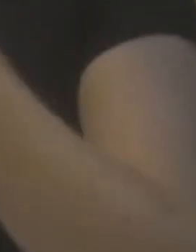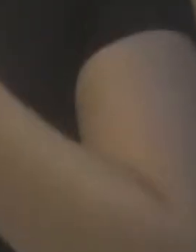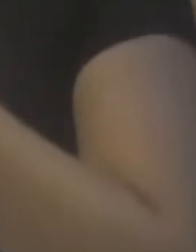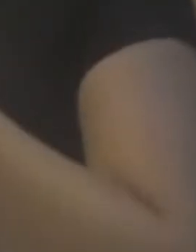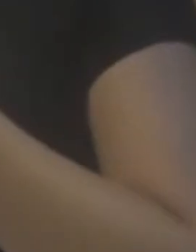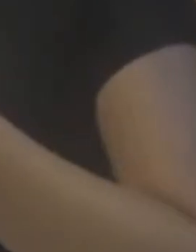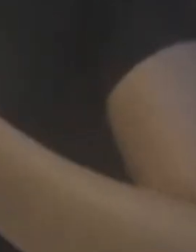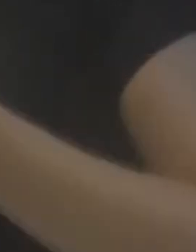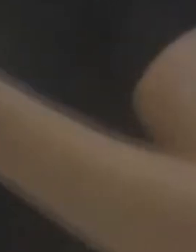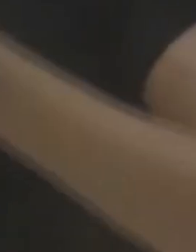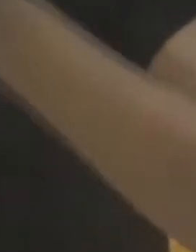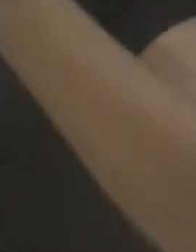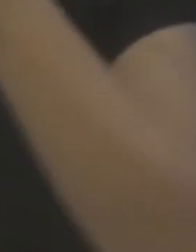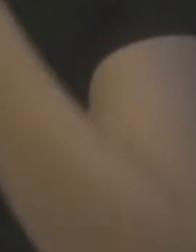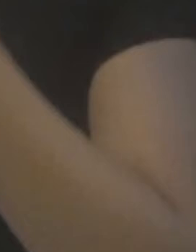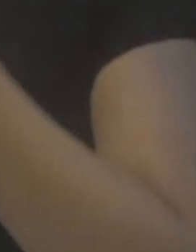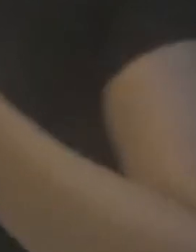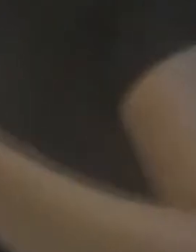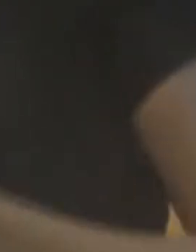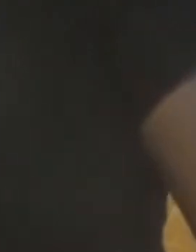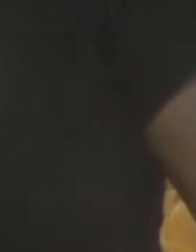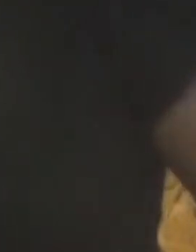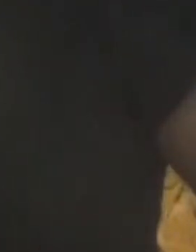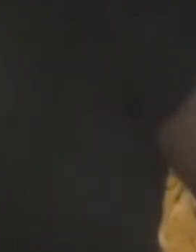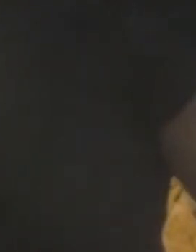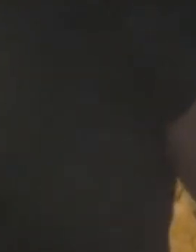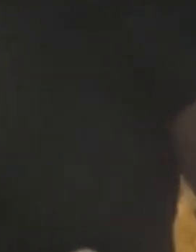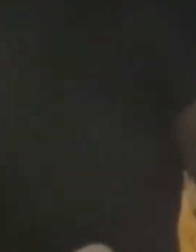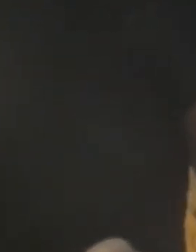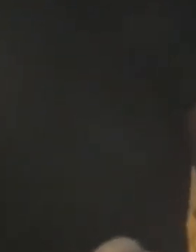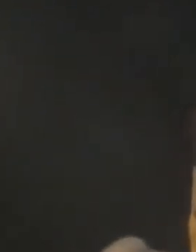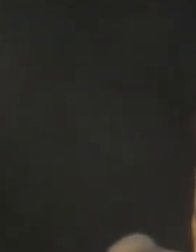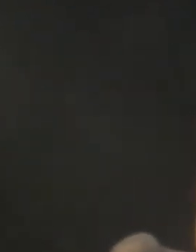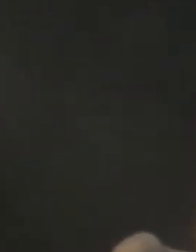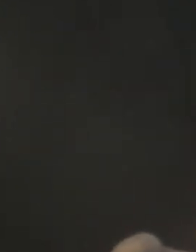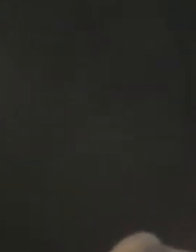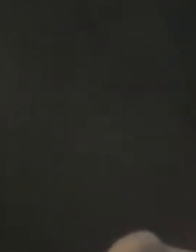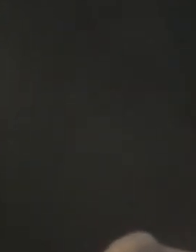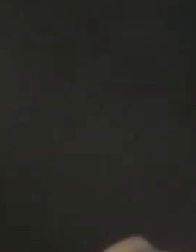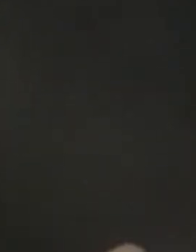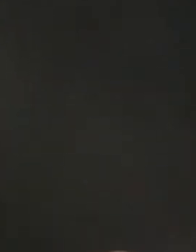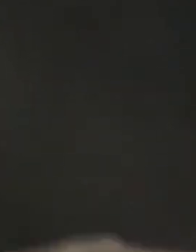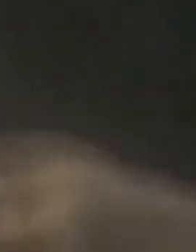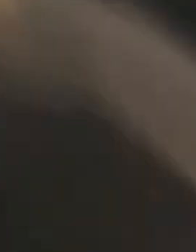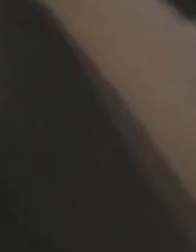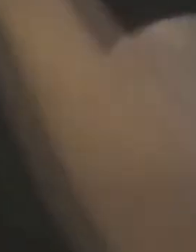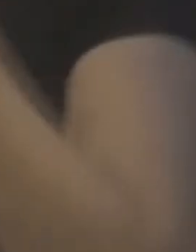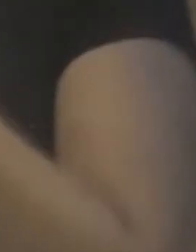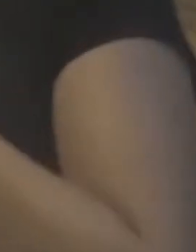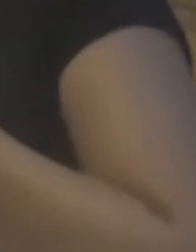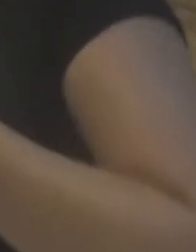amava mesmo antes de te conhecer,